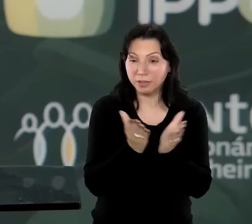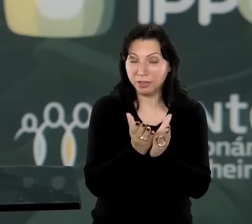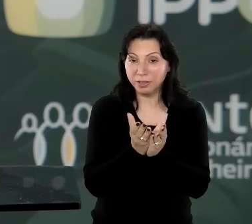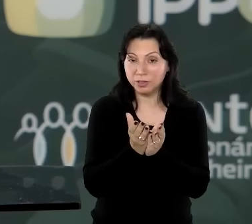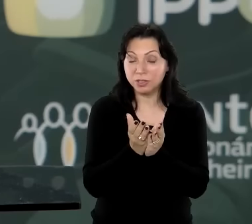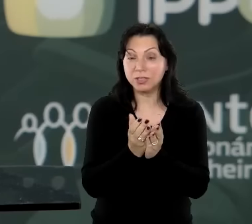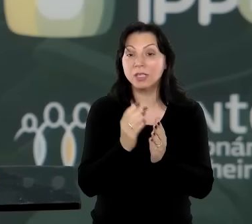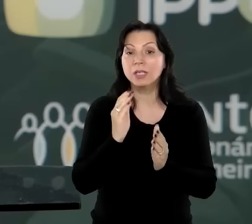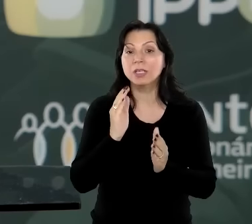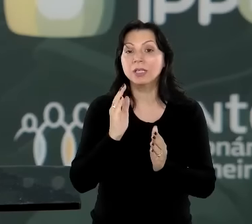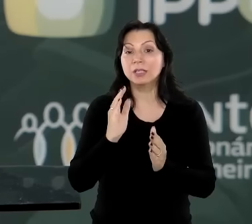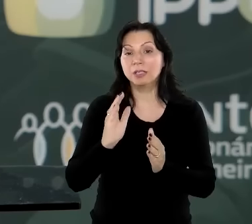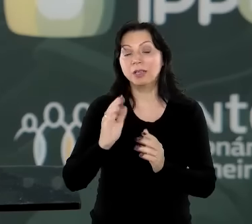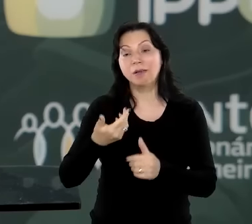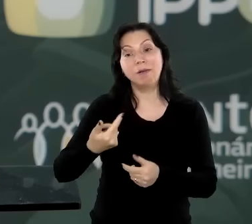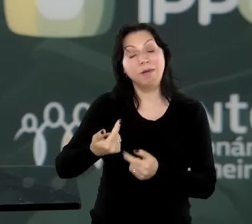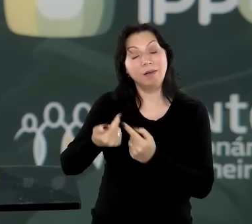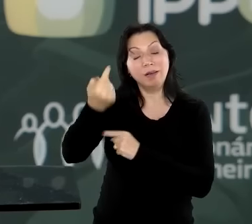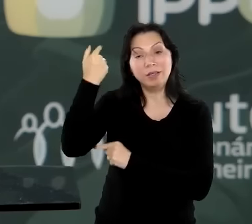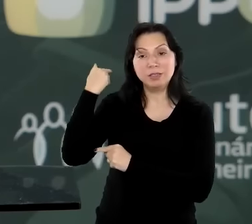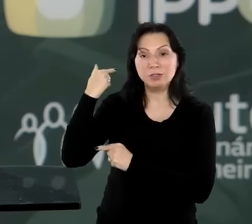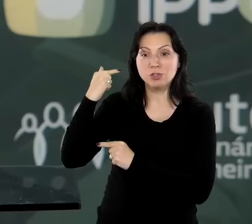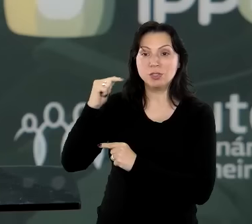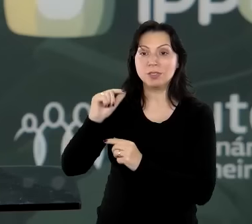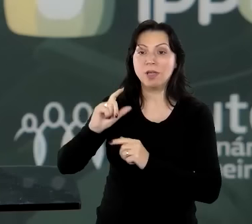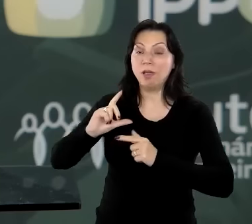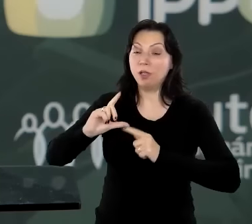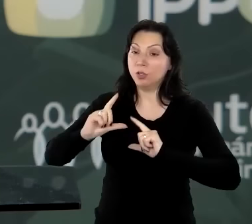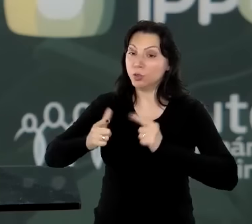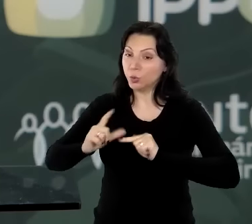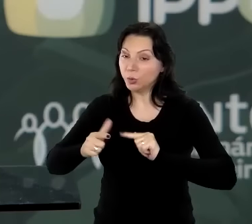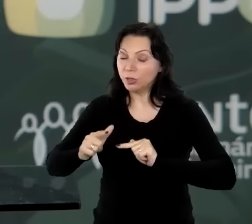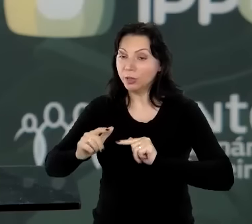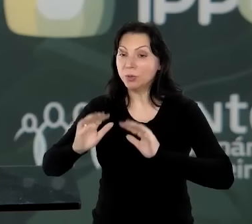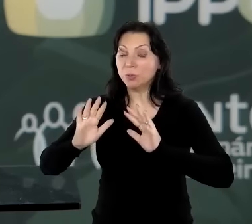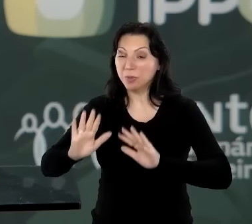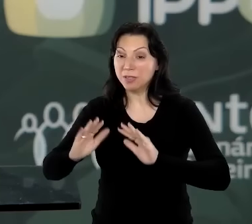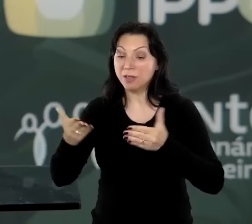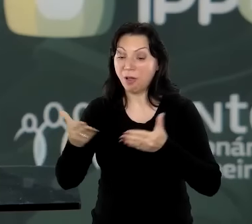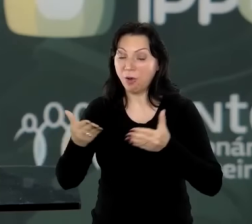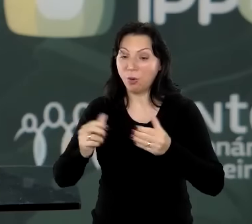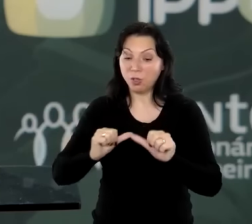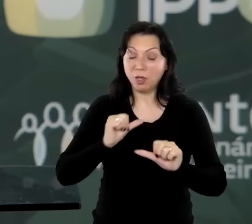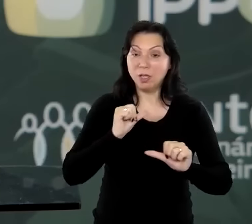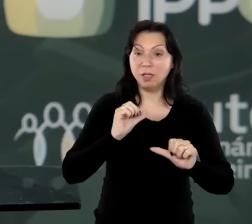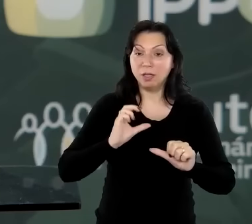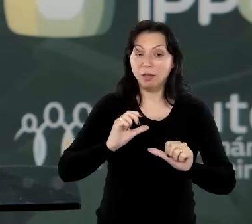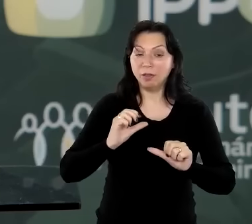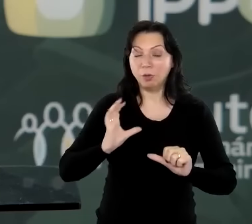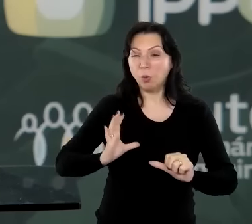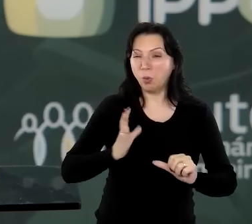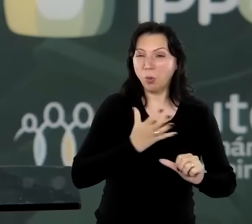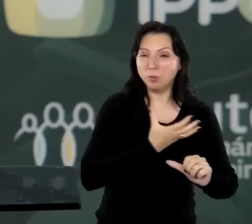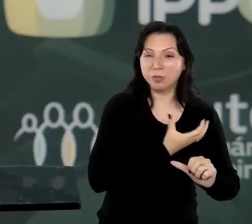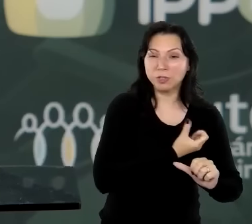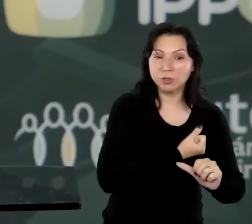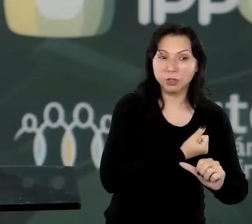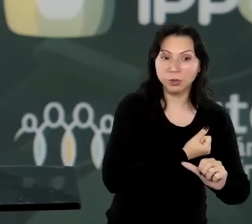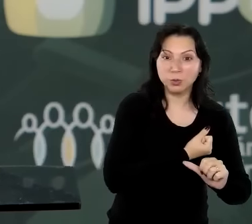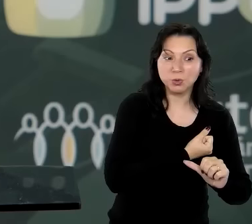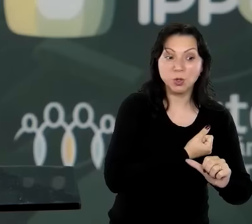perseguição, estavam de malas prontas de volta para o judaísmo, com medo de sofrerem